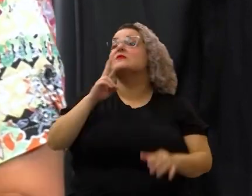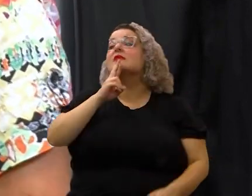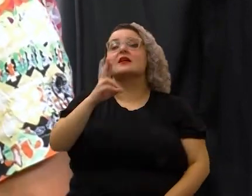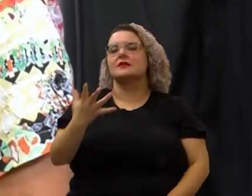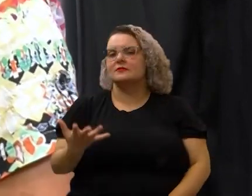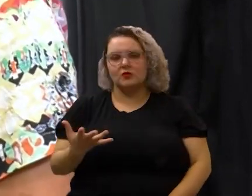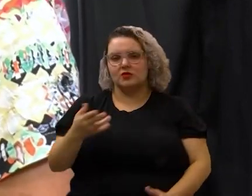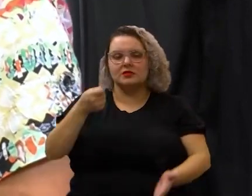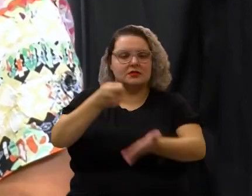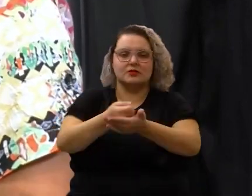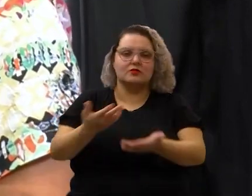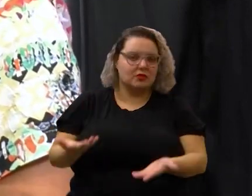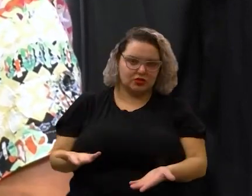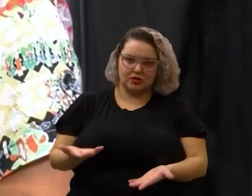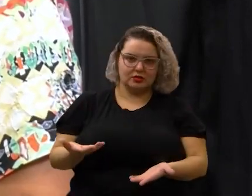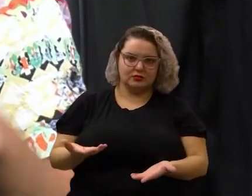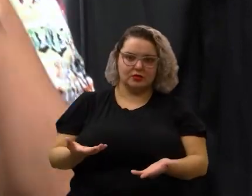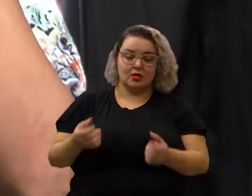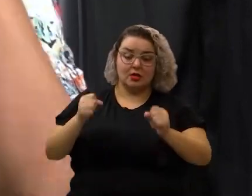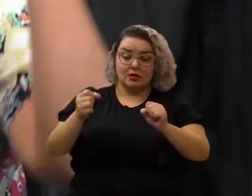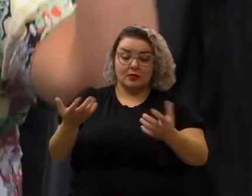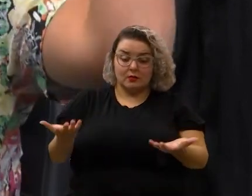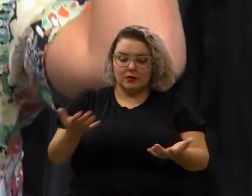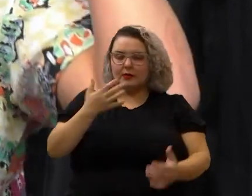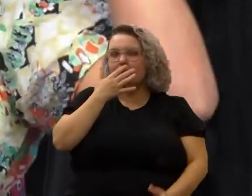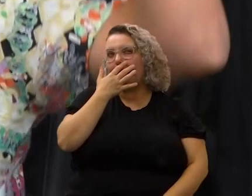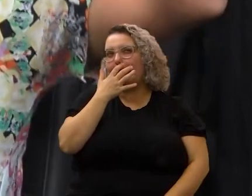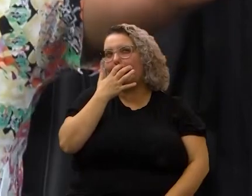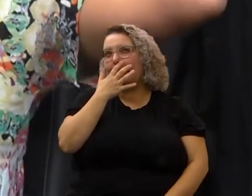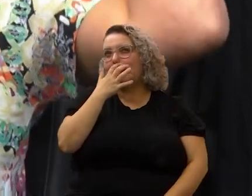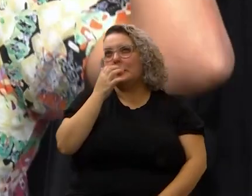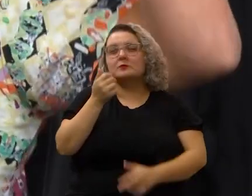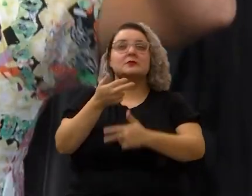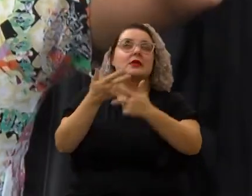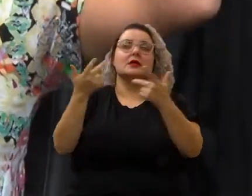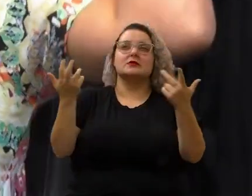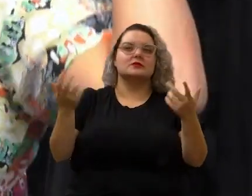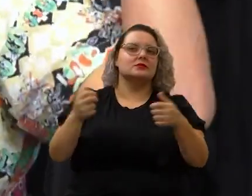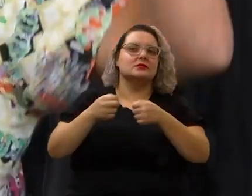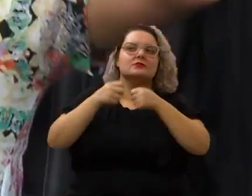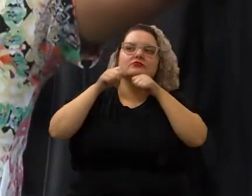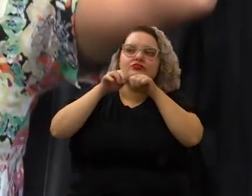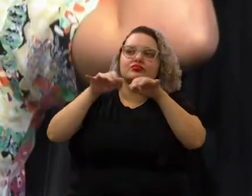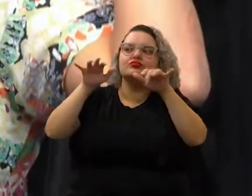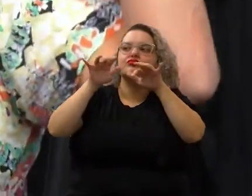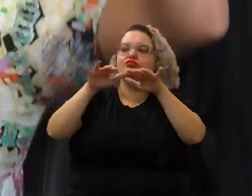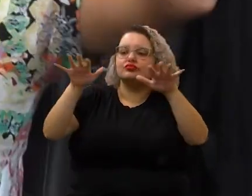de ter que dar resposta, assim, e poder deixar a